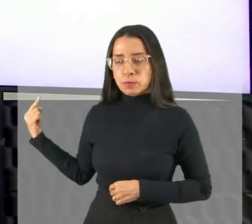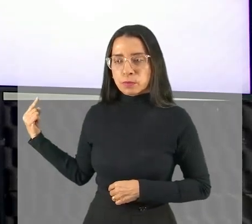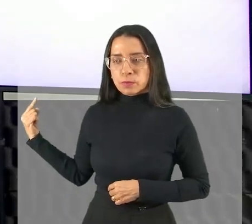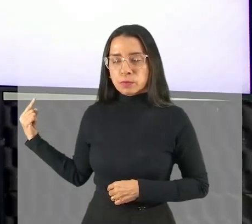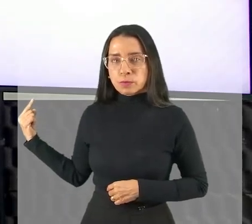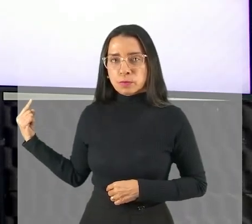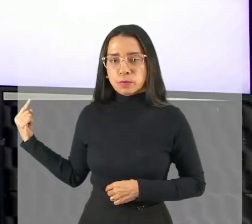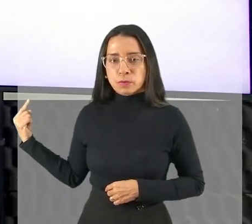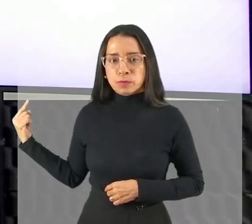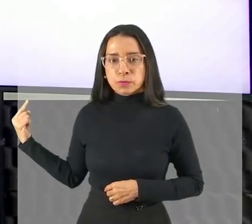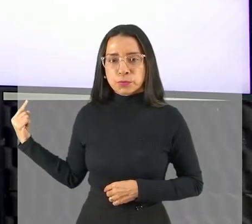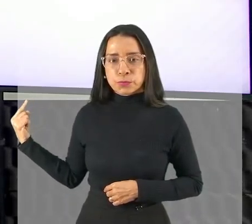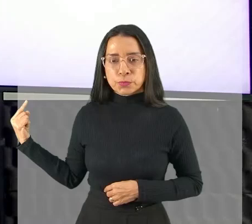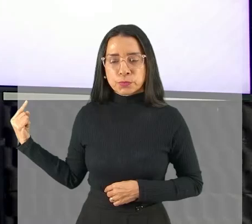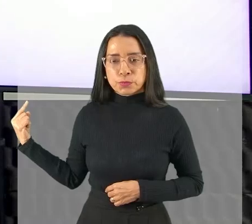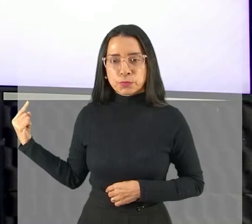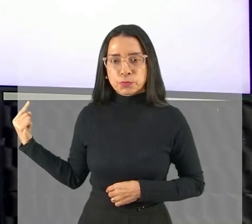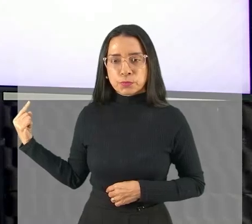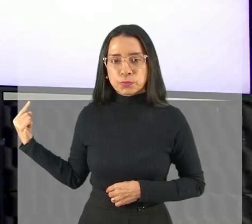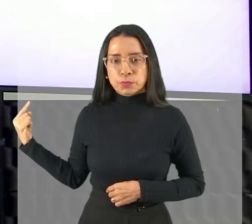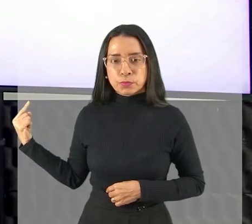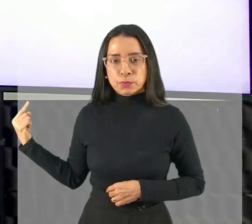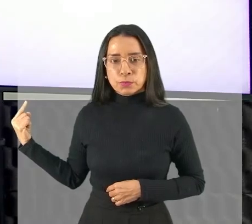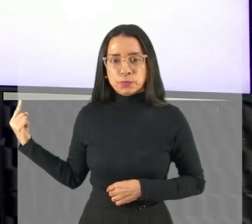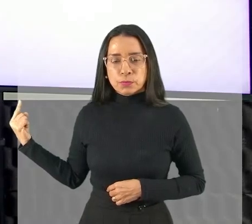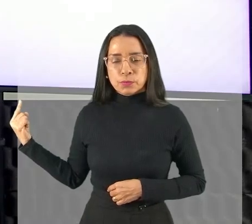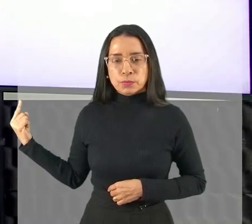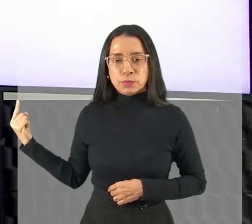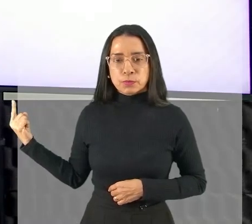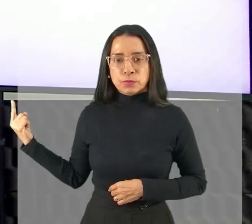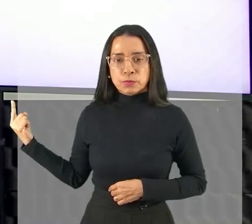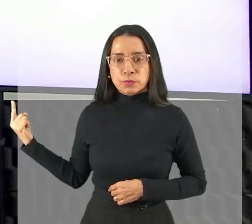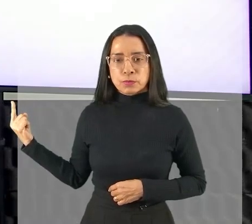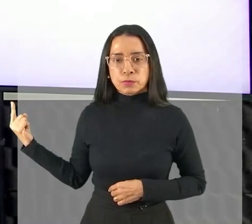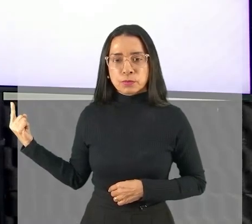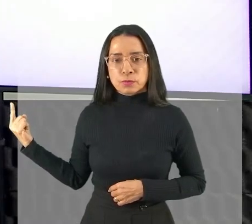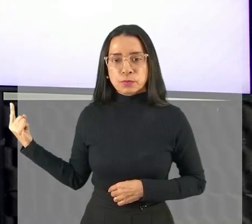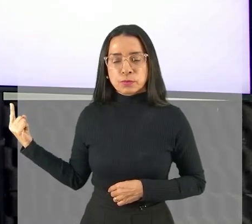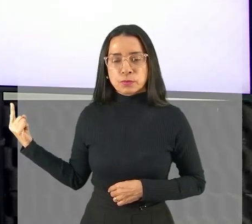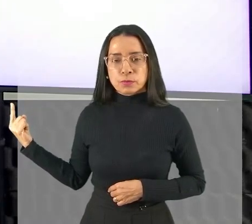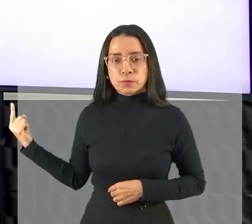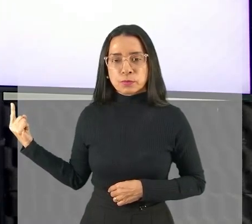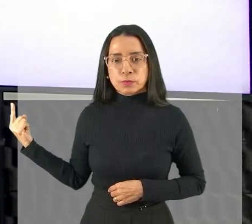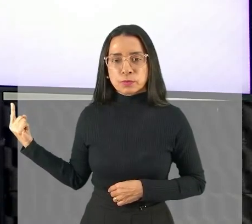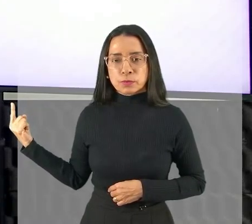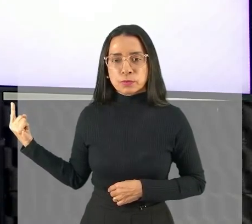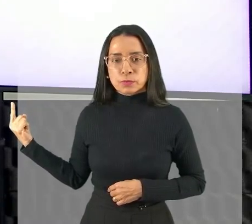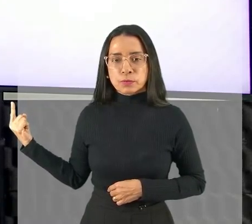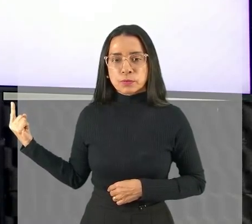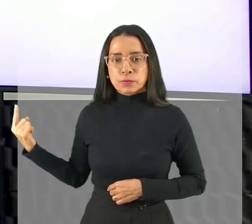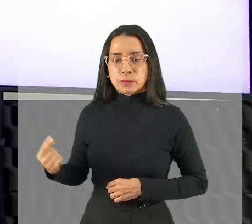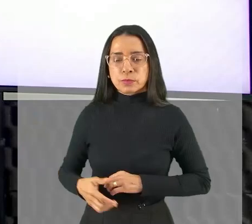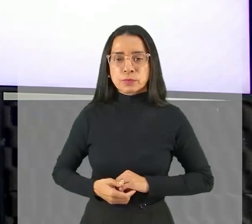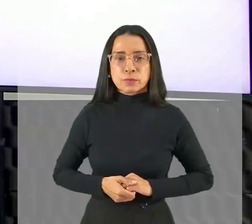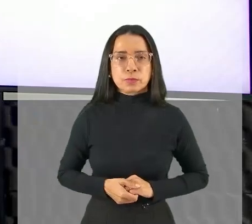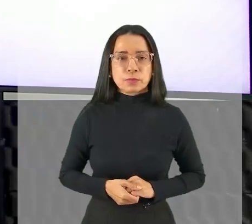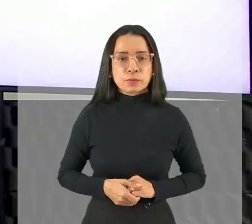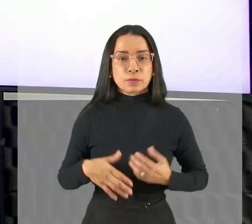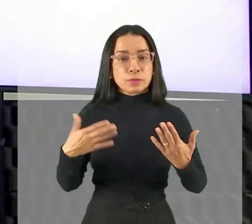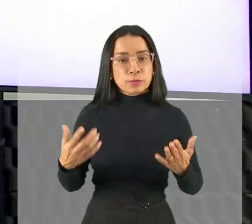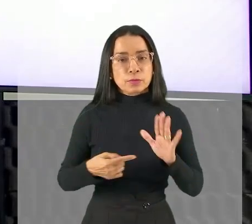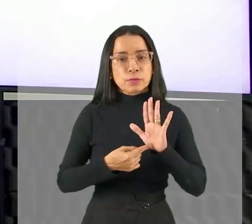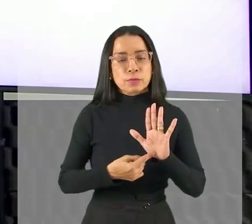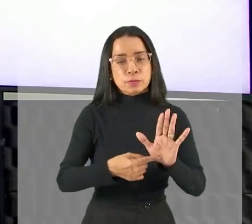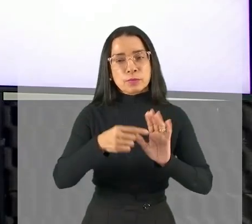Caramuru, célebre poema épico brasileiro, a filiação à estética romântica manifesta-se na. Então ele